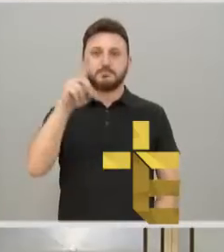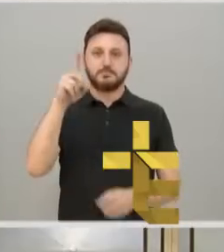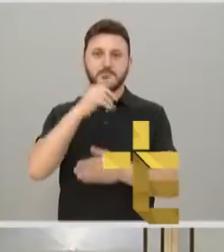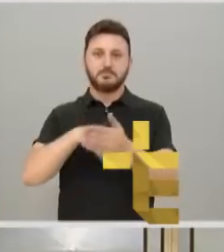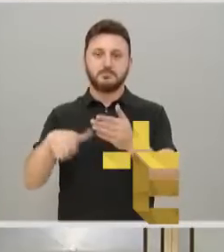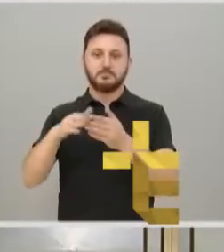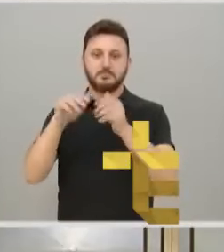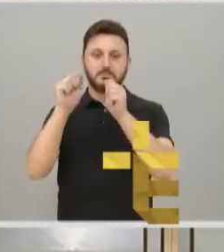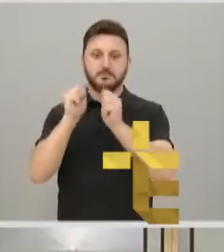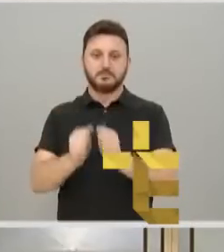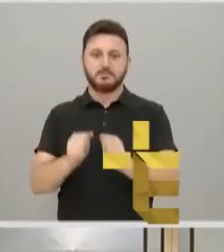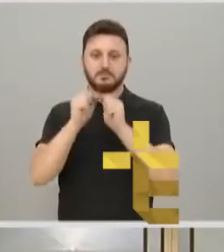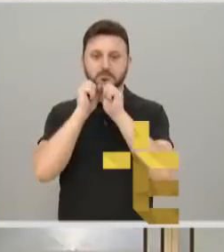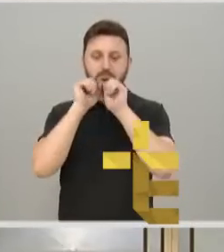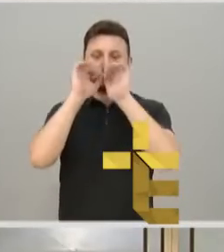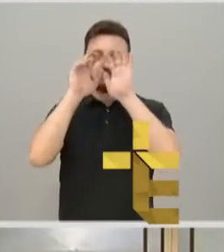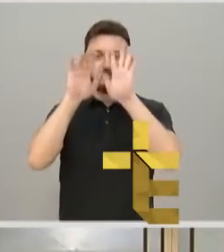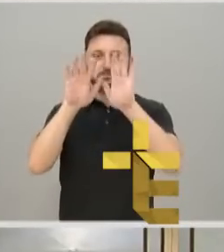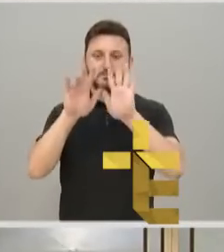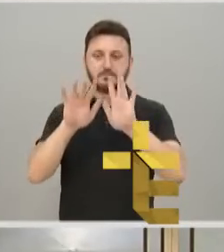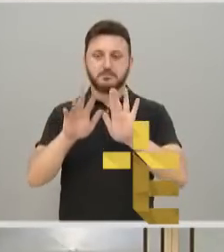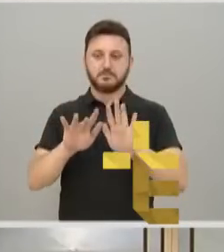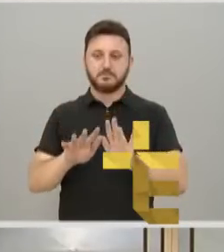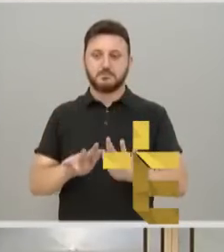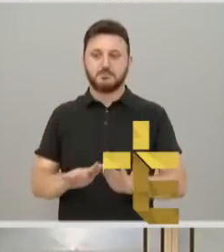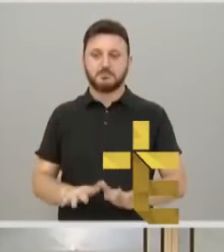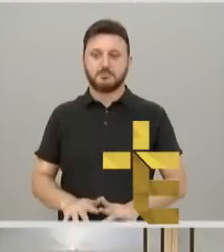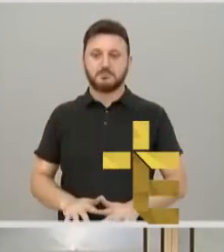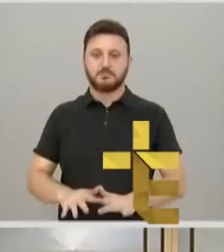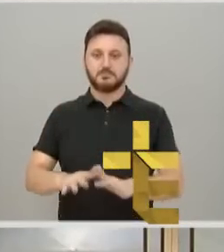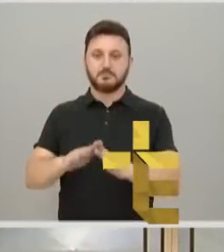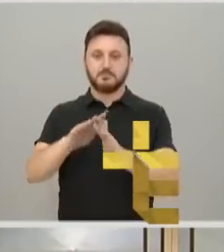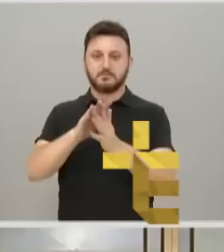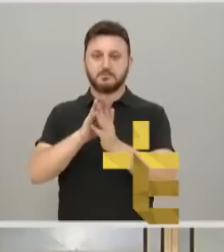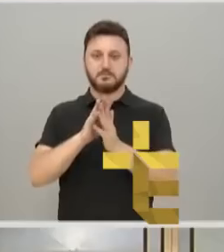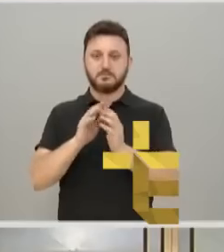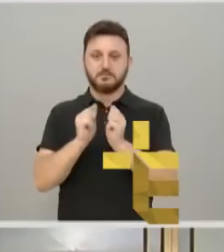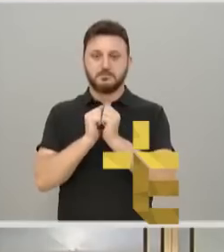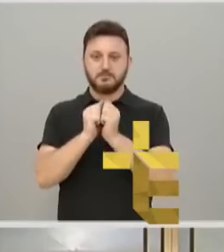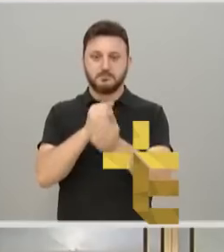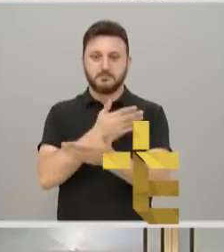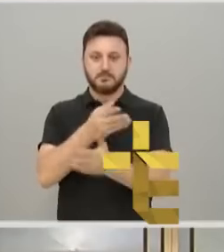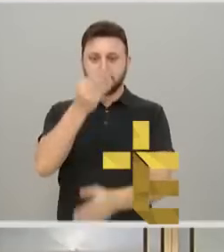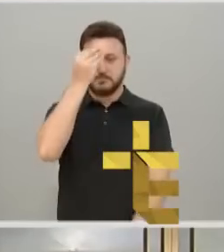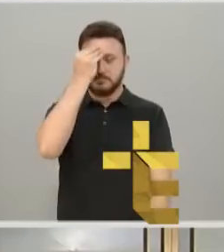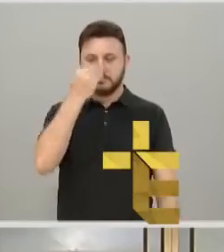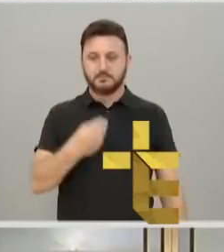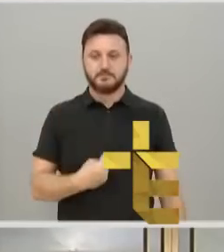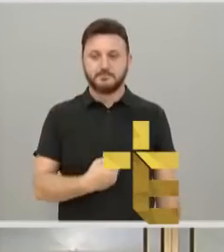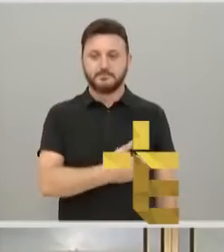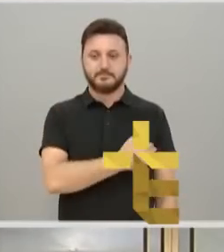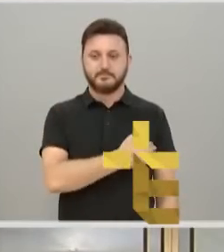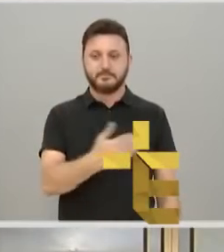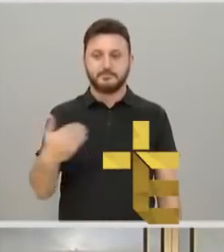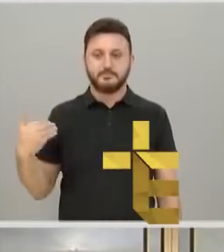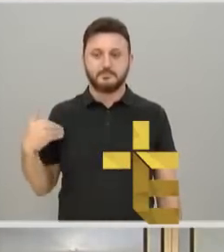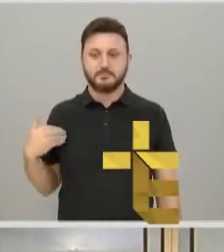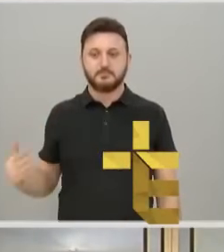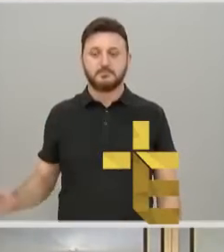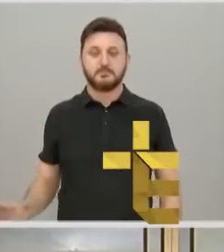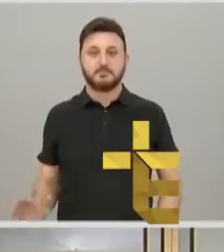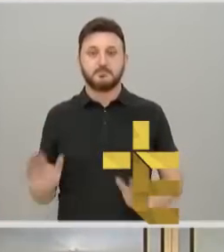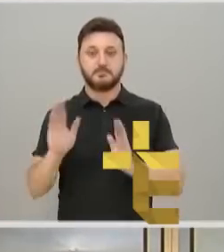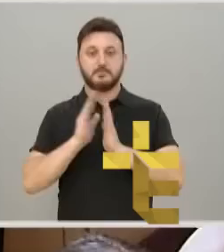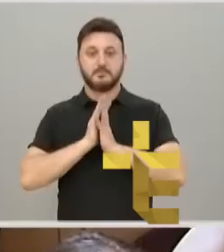de Deus, pelos méritos das santas chagas de nosso Senhor Jesus Cristo, esteja com todos em nome do Pai, do Filho, do